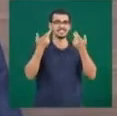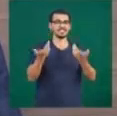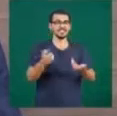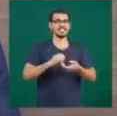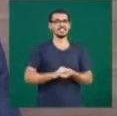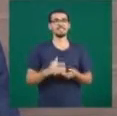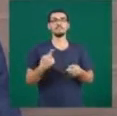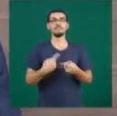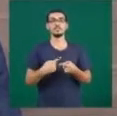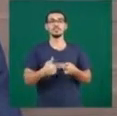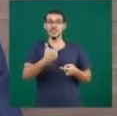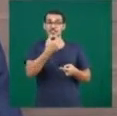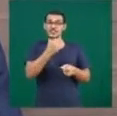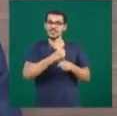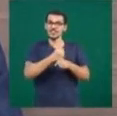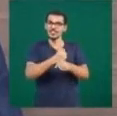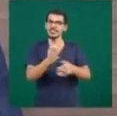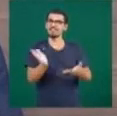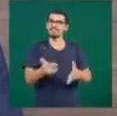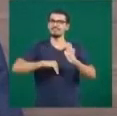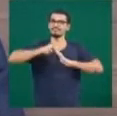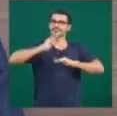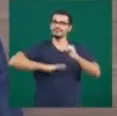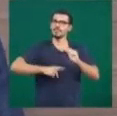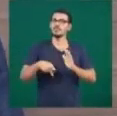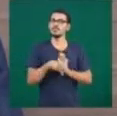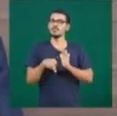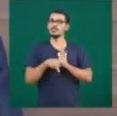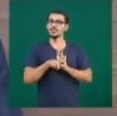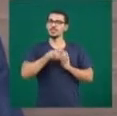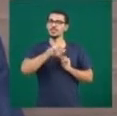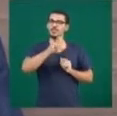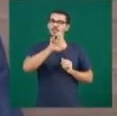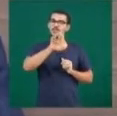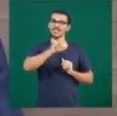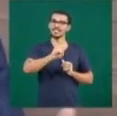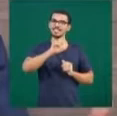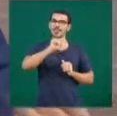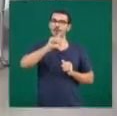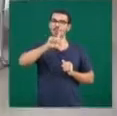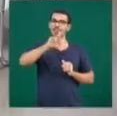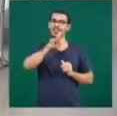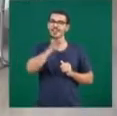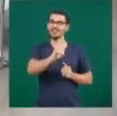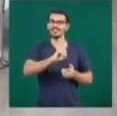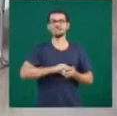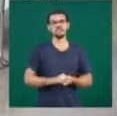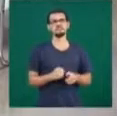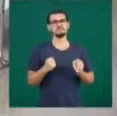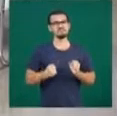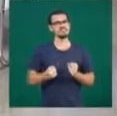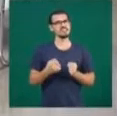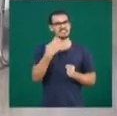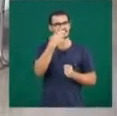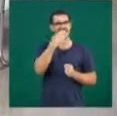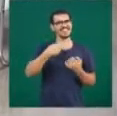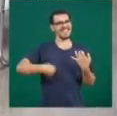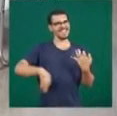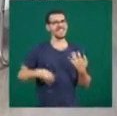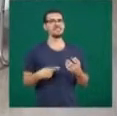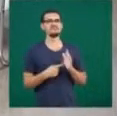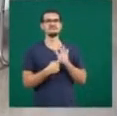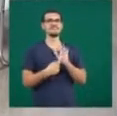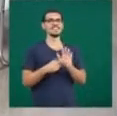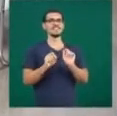carreira de Luiz Salgado, que está aqui comigo no estúdio. Vai dar uma palhinha para nós, é claro, já para antecipar um pouquinho do que vem pela frente, não é mesmo,